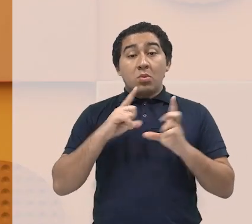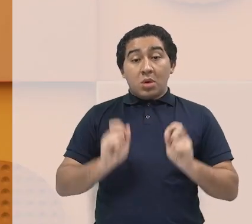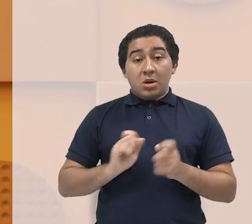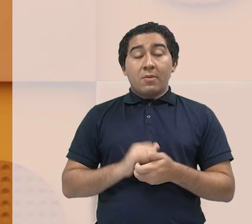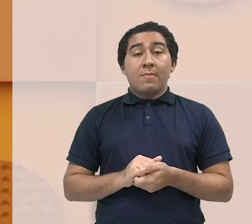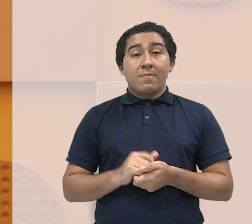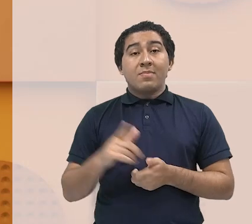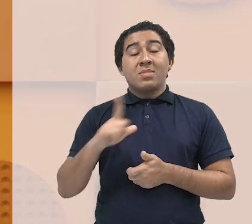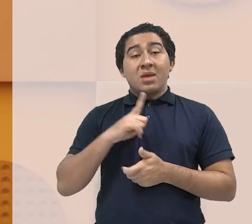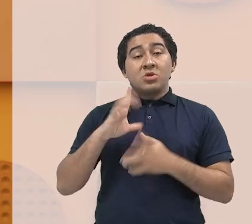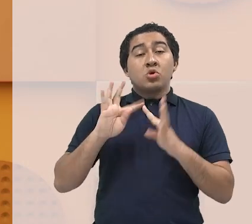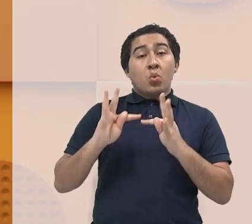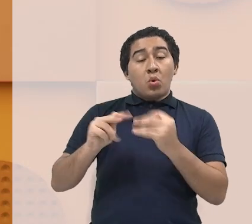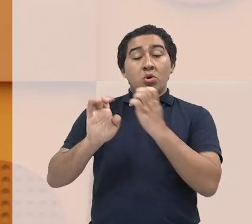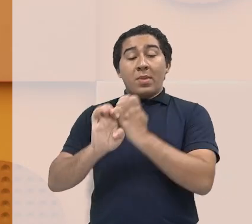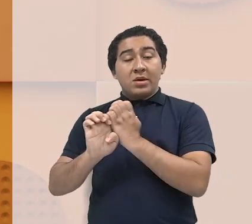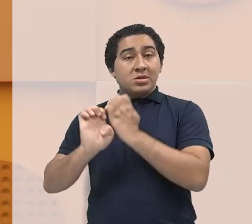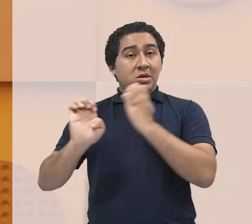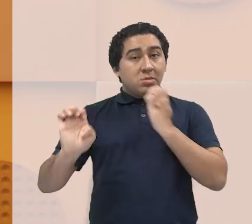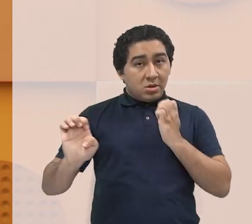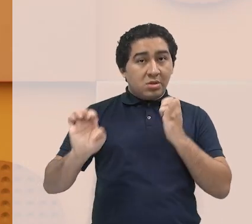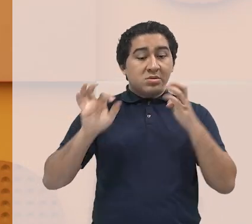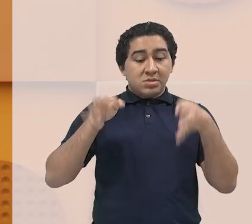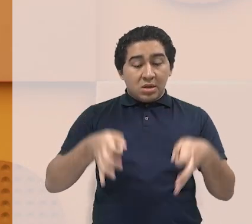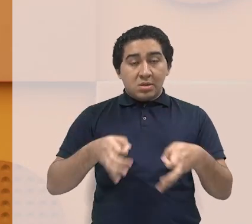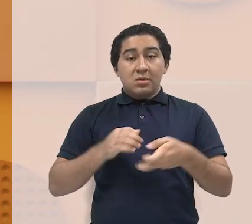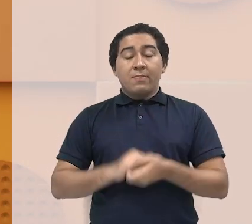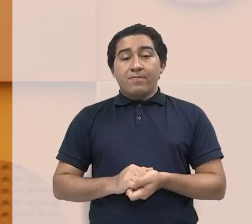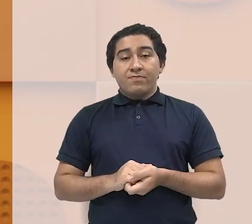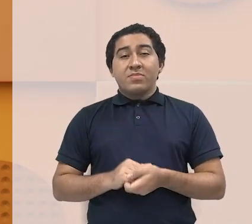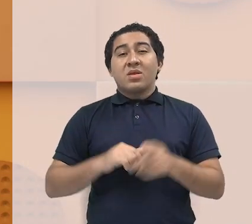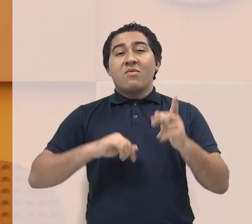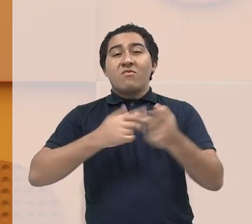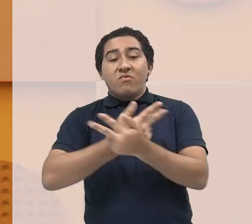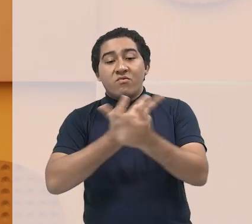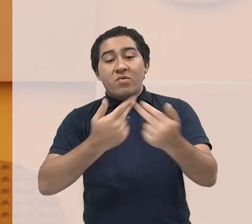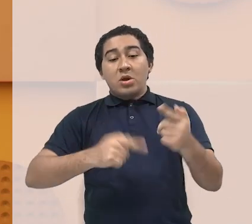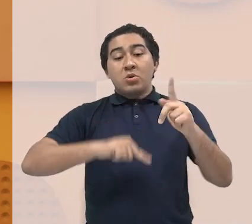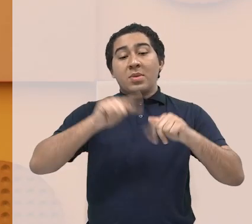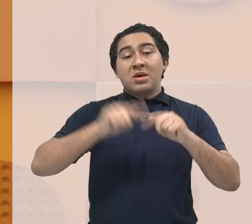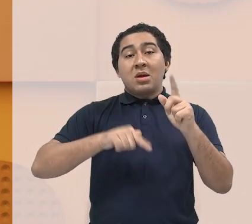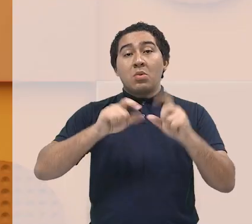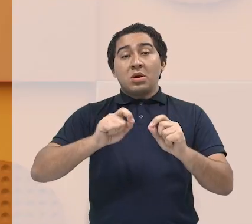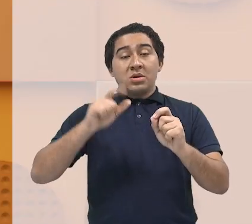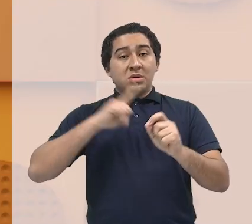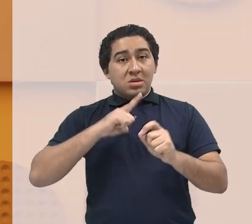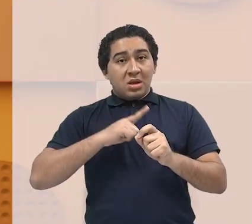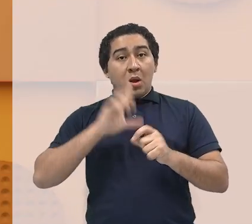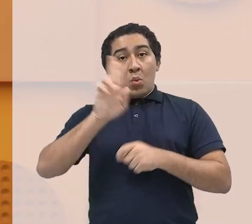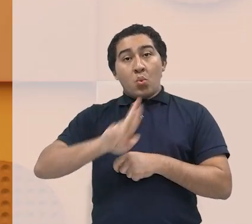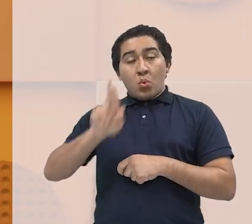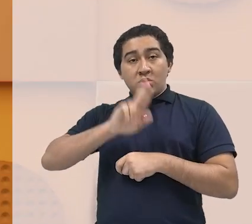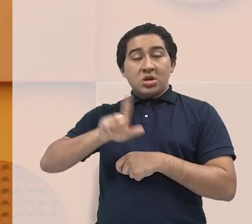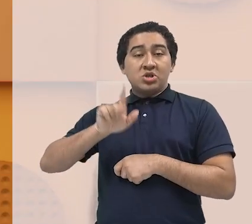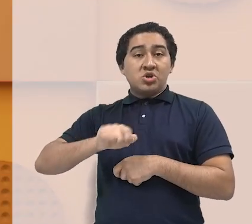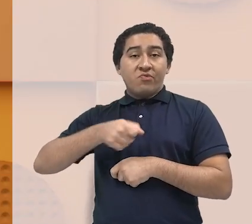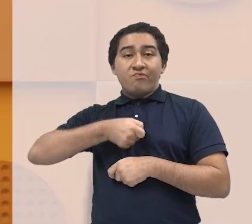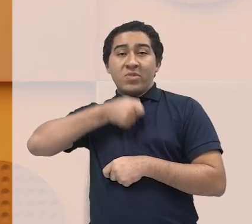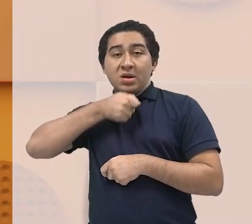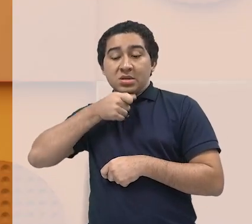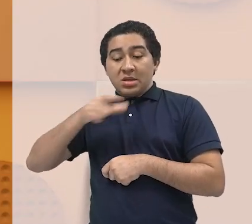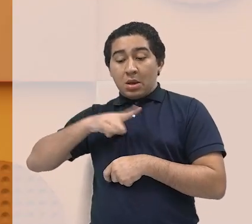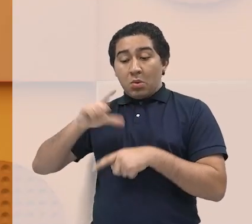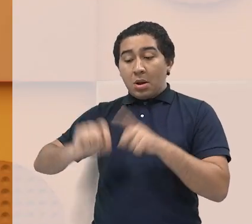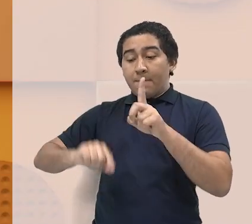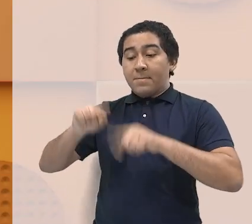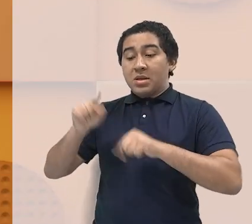da chamada engenharia reversa, onde muitos desses componentes são retirados das placas velhas, então nós temos uma coleta